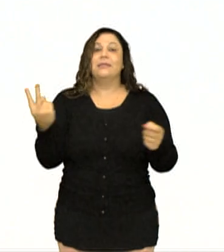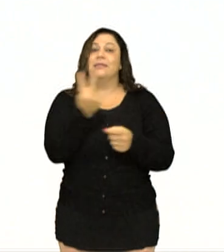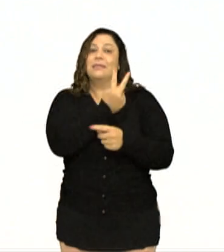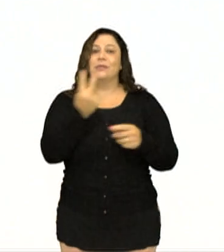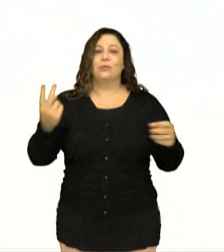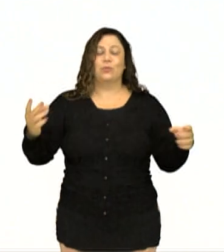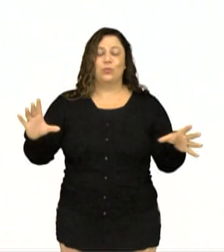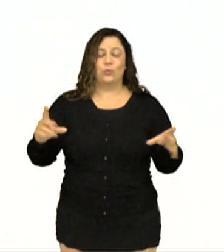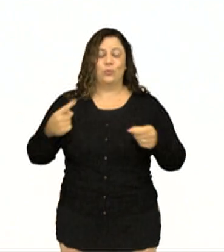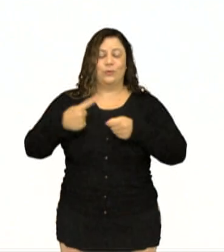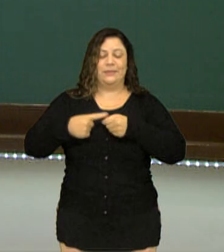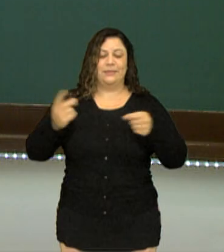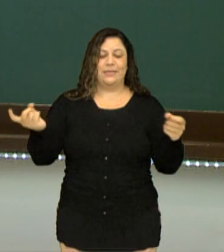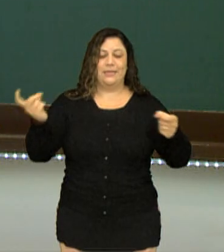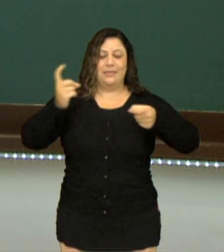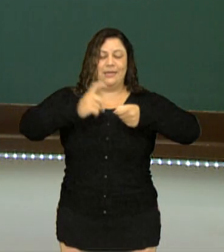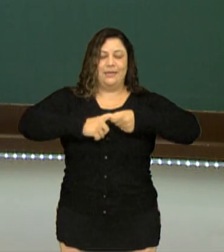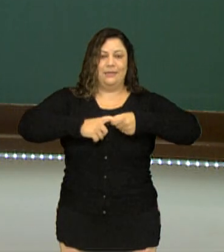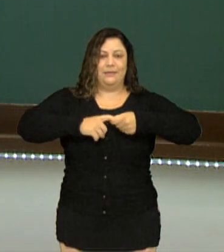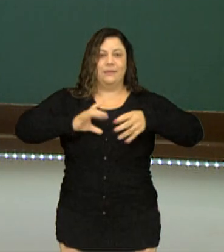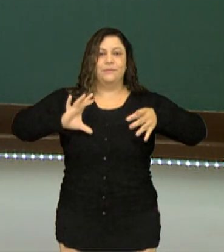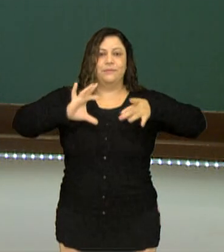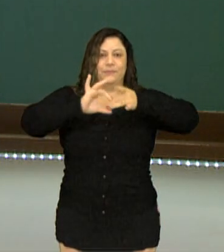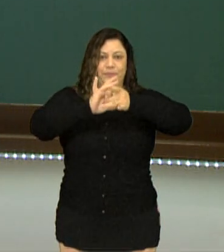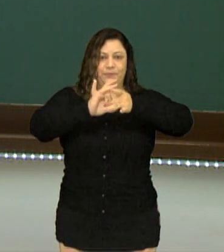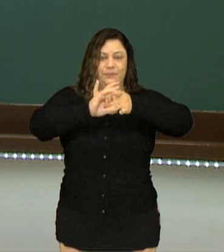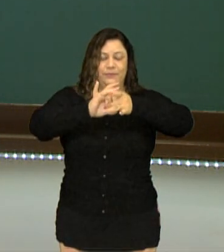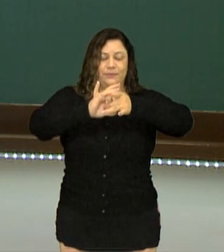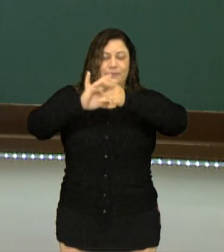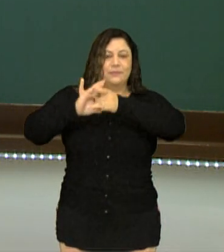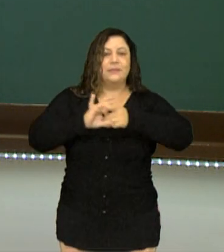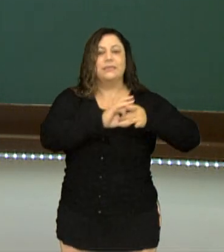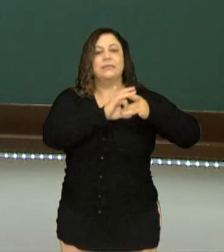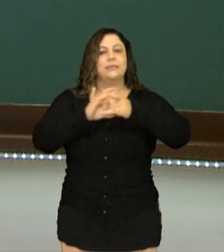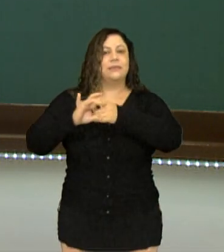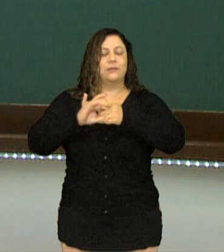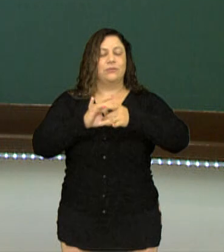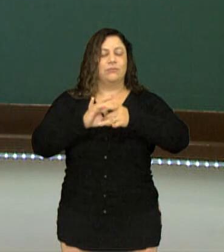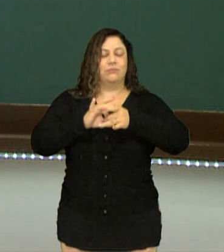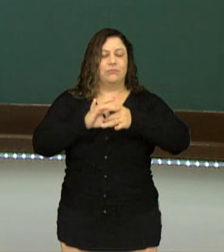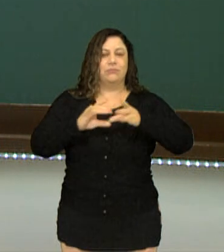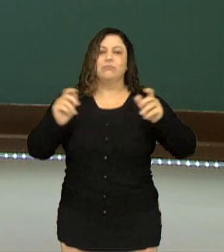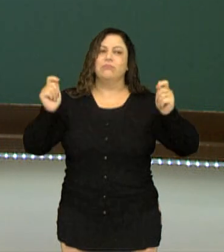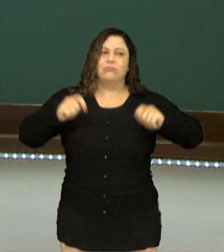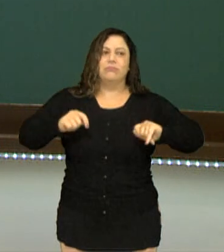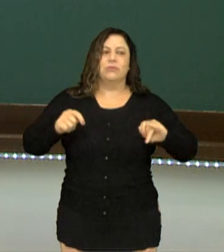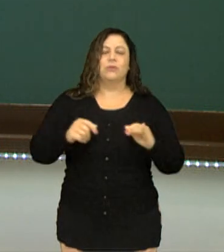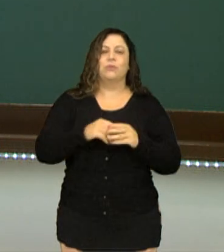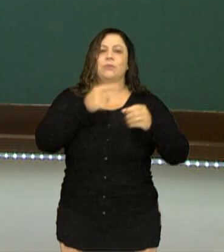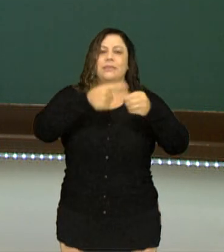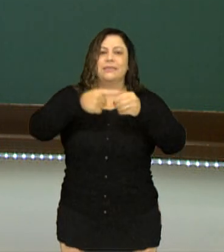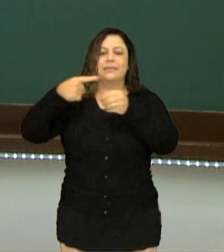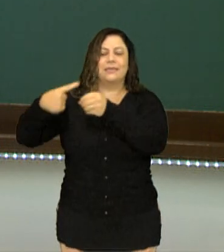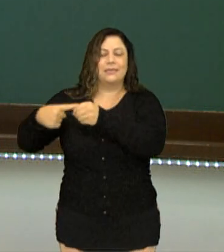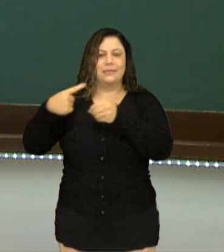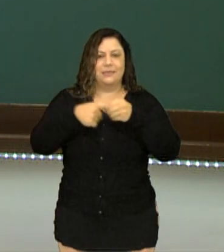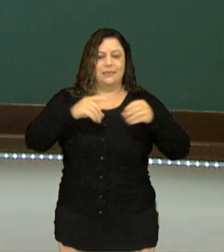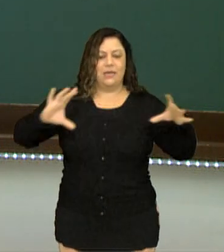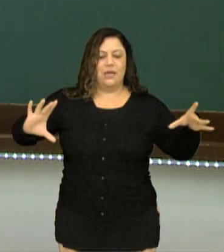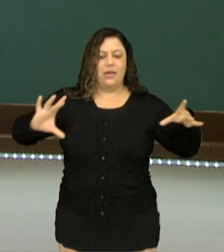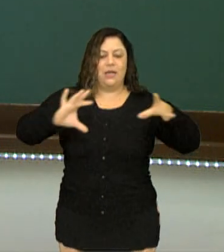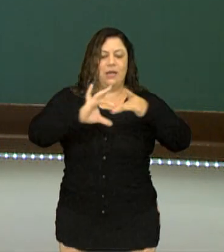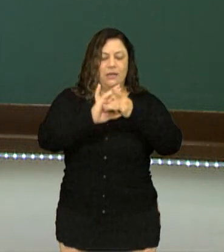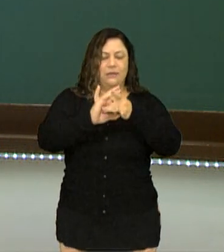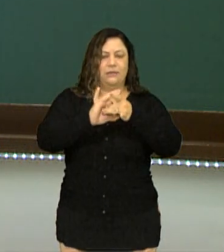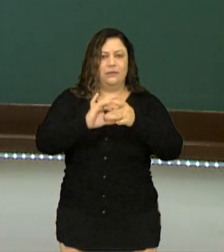vão como que se unir fisicamente, porque vão estar extremamente urbanizadas uma em direção à outra. Esse processo